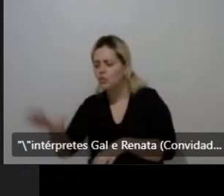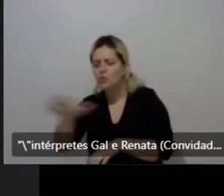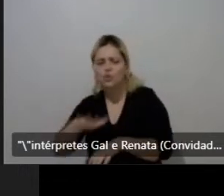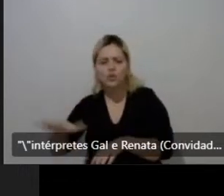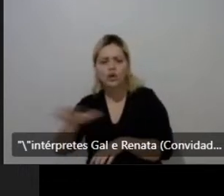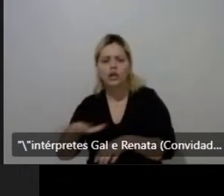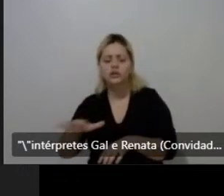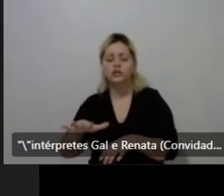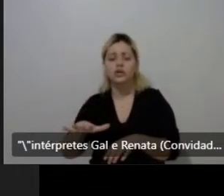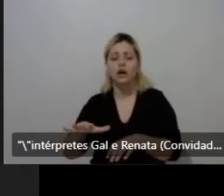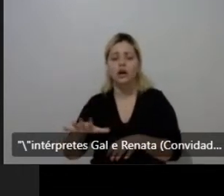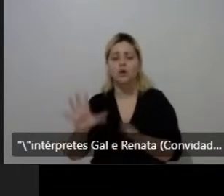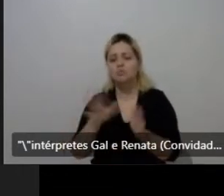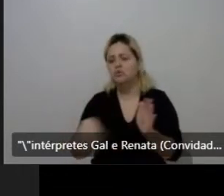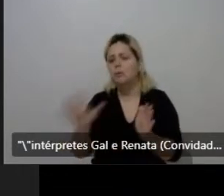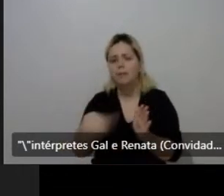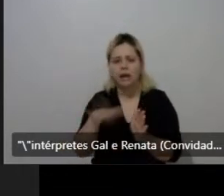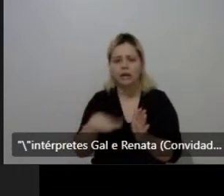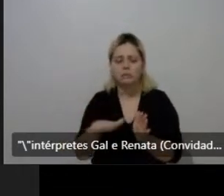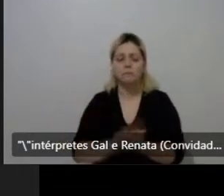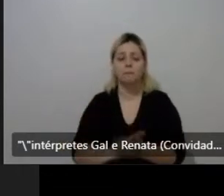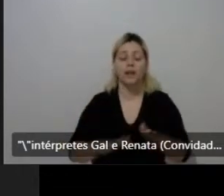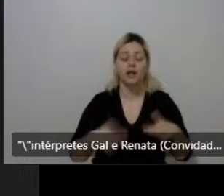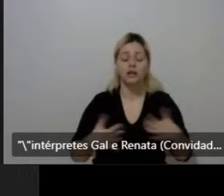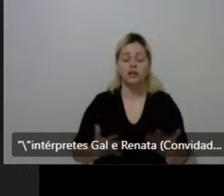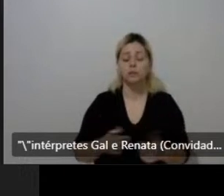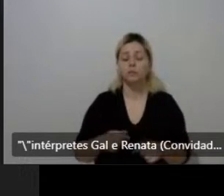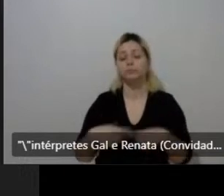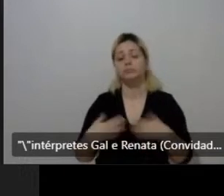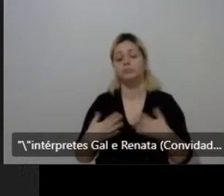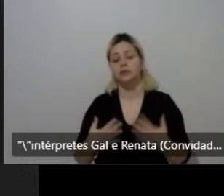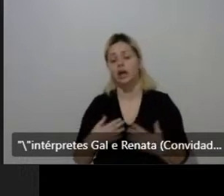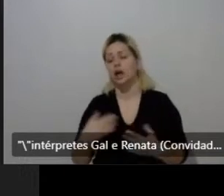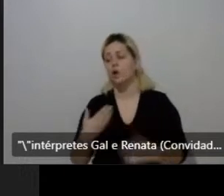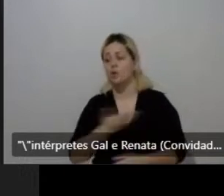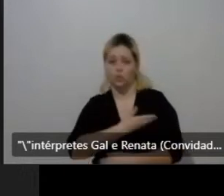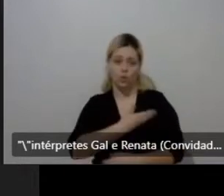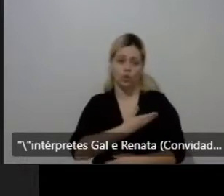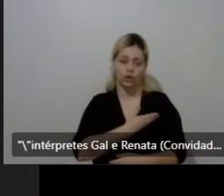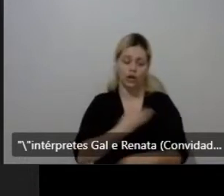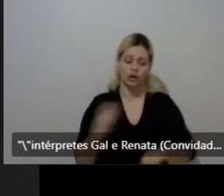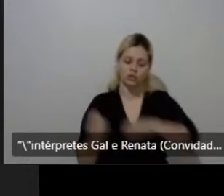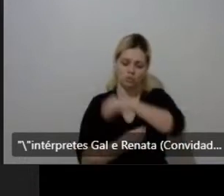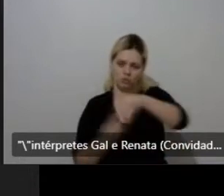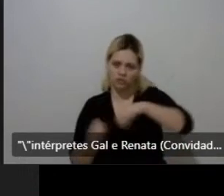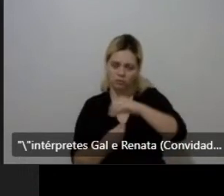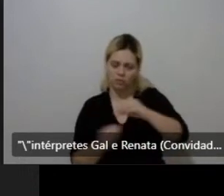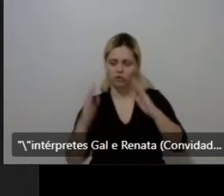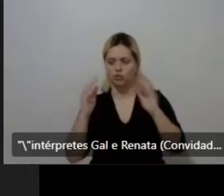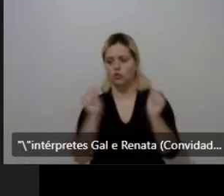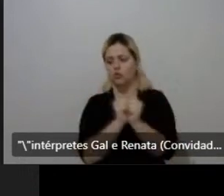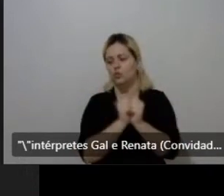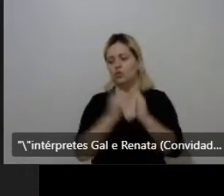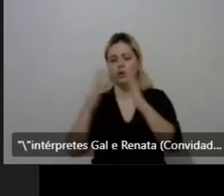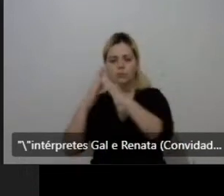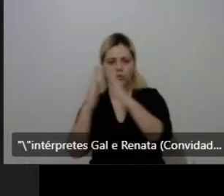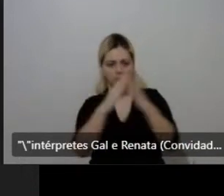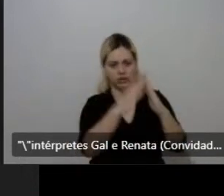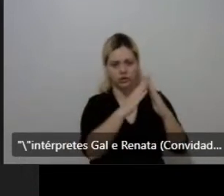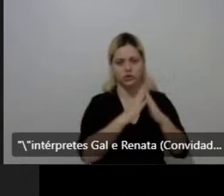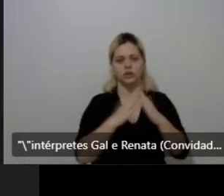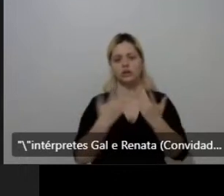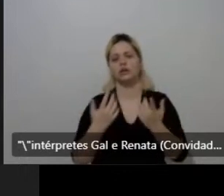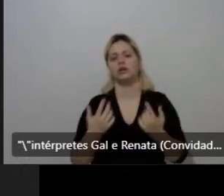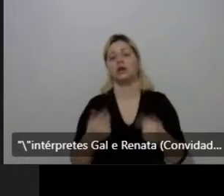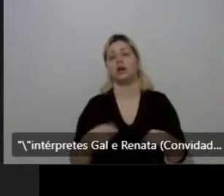região da Bacia de Santos. Ao mesmo tempo, como os colegas aí do movimento de moradia, dos movimentos sociais sabem,